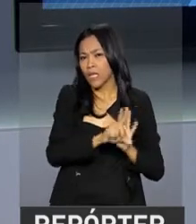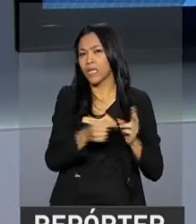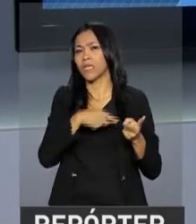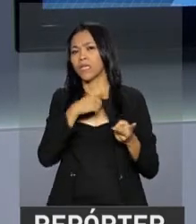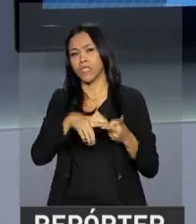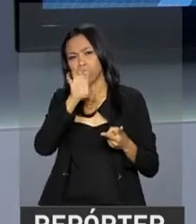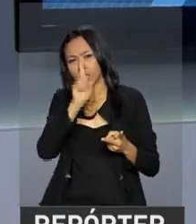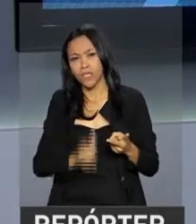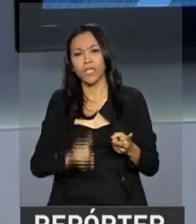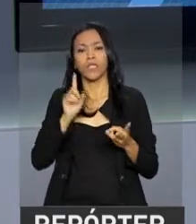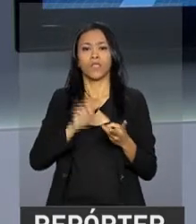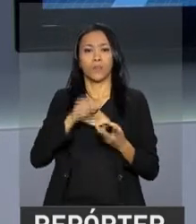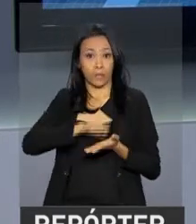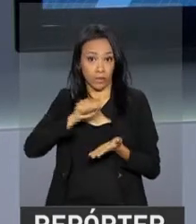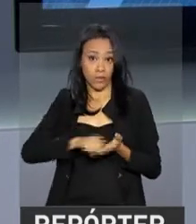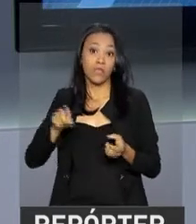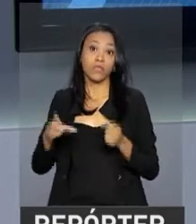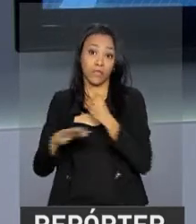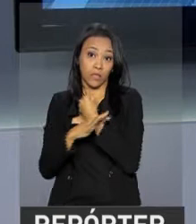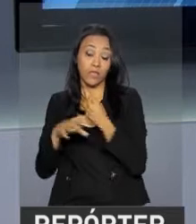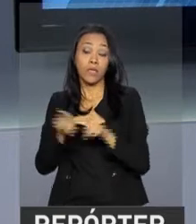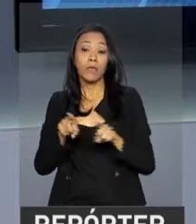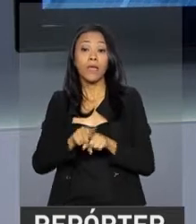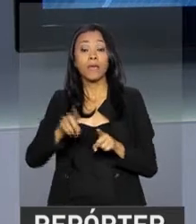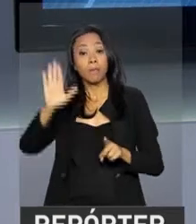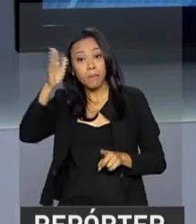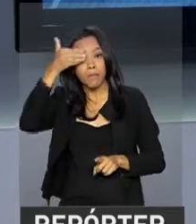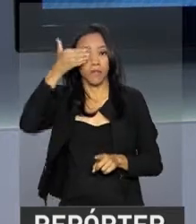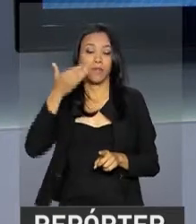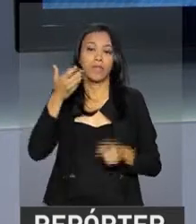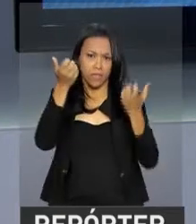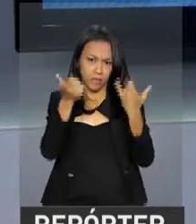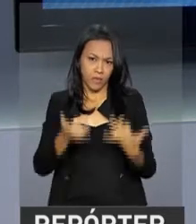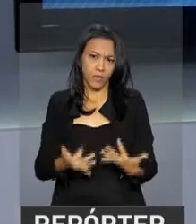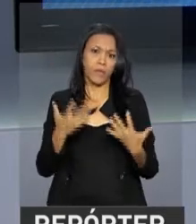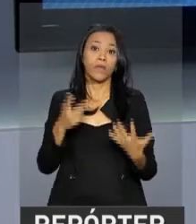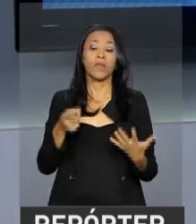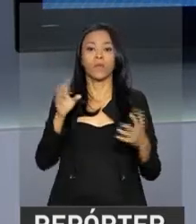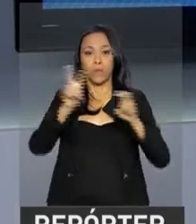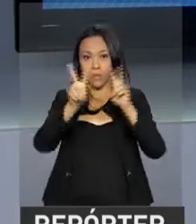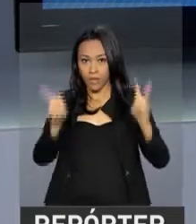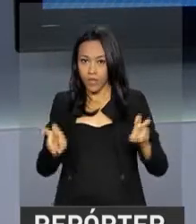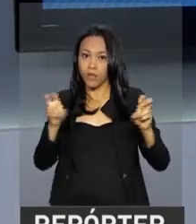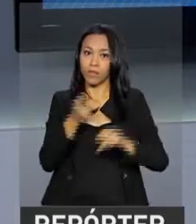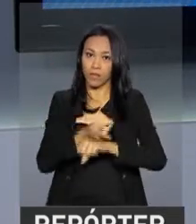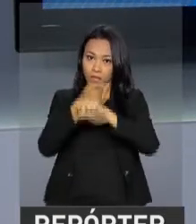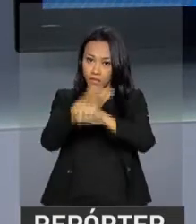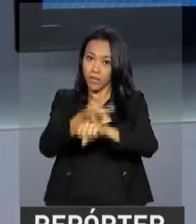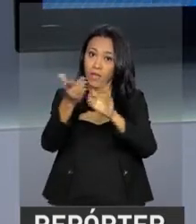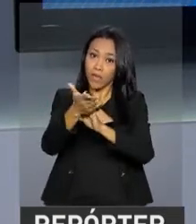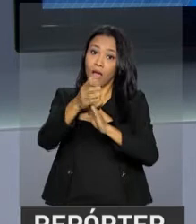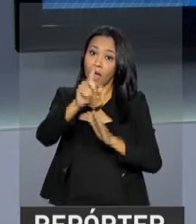e pirataria com relação ao prêmio ordem do mérito cultural ele afirmou que homenagear o tema inovação empreendedorismo é uma